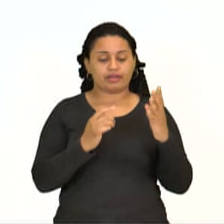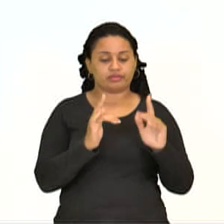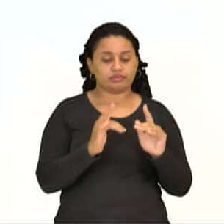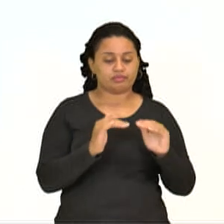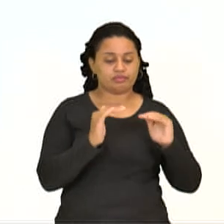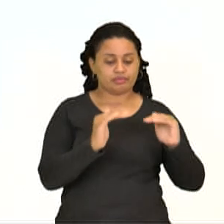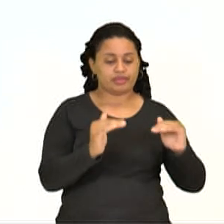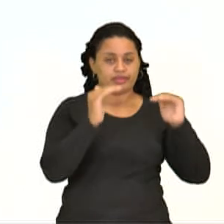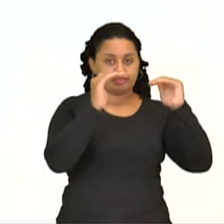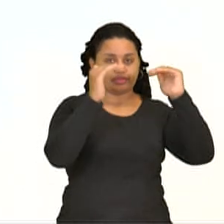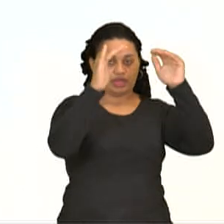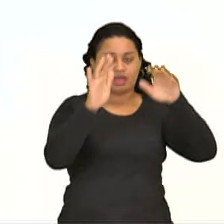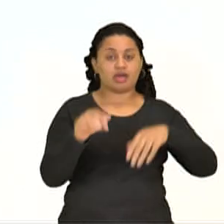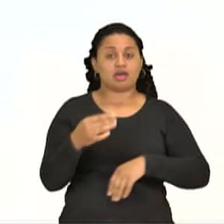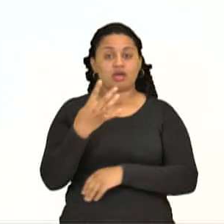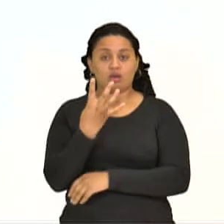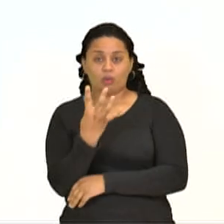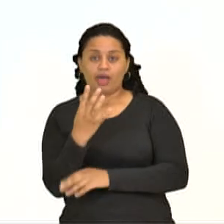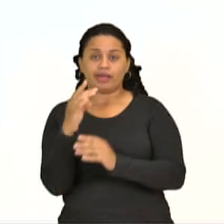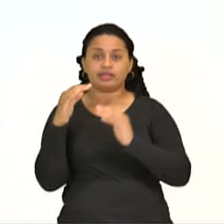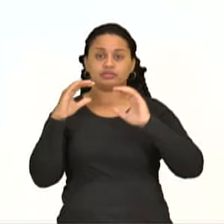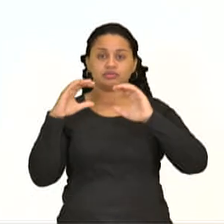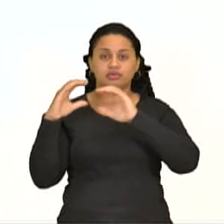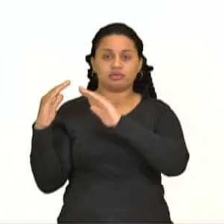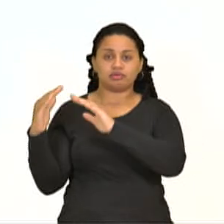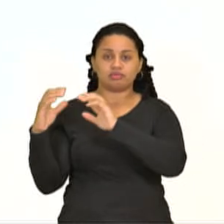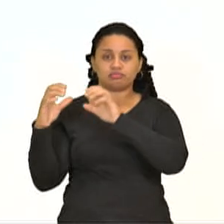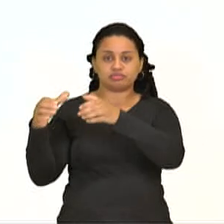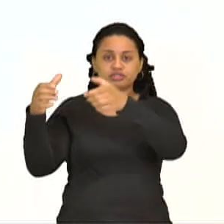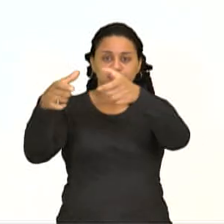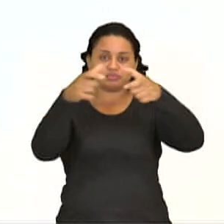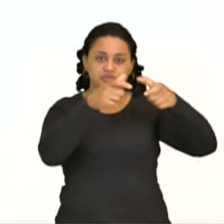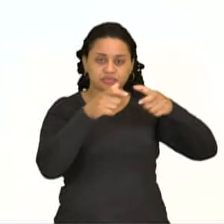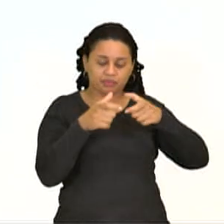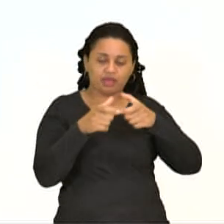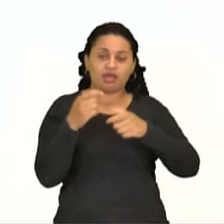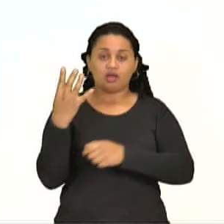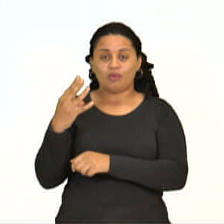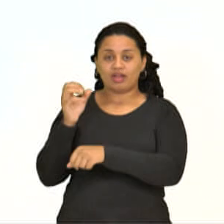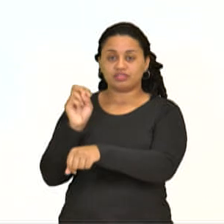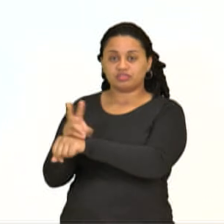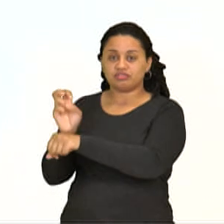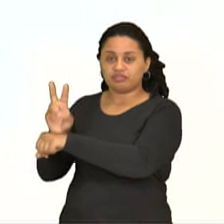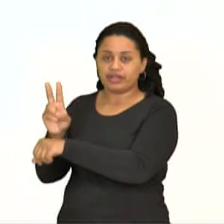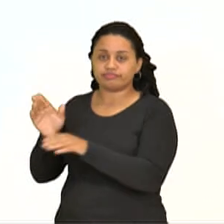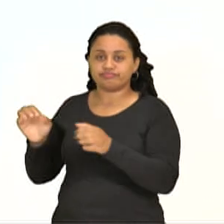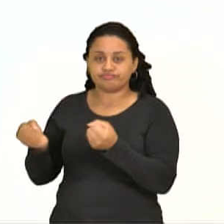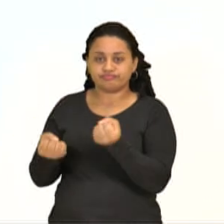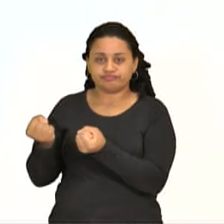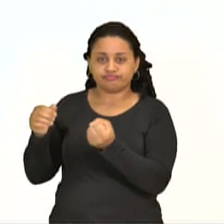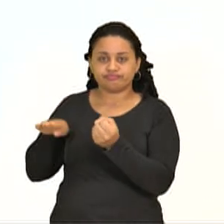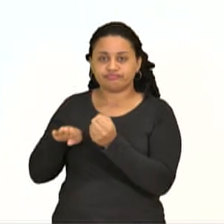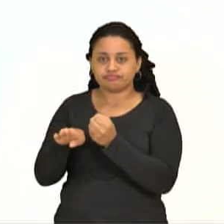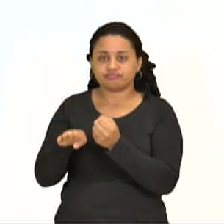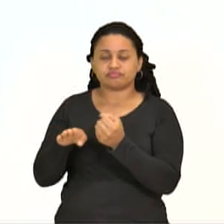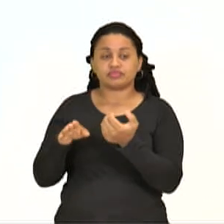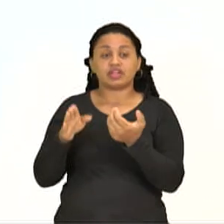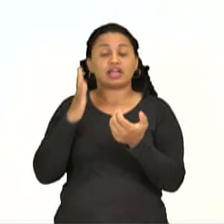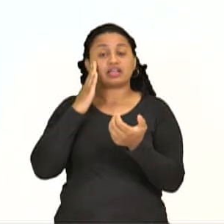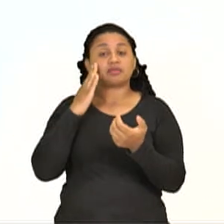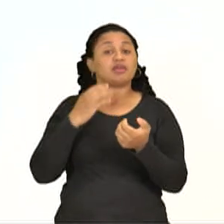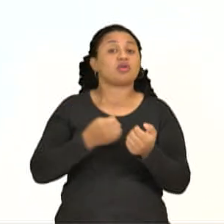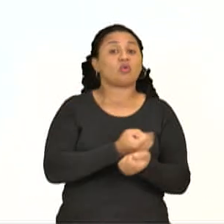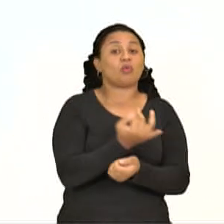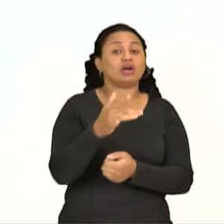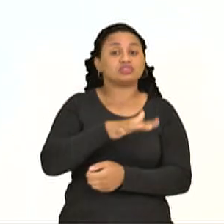4 andares vezes 4 apartamentos, vezes 4 vagas, né? Ele quer saber o número de vagas